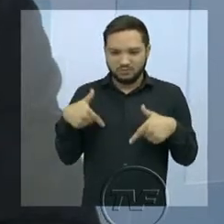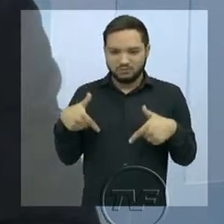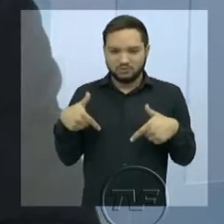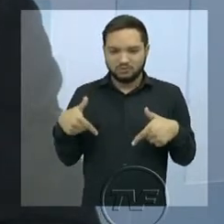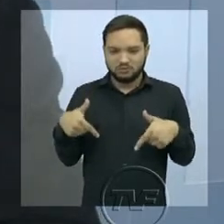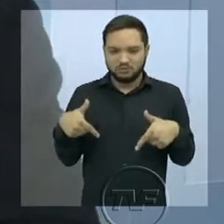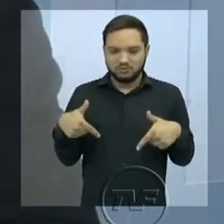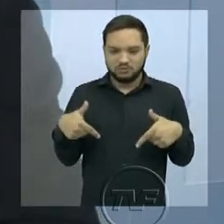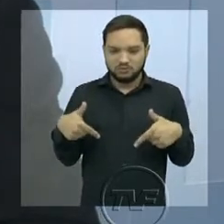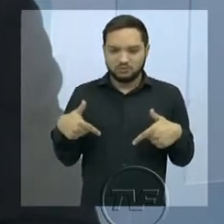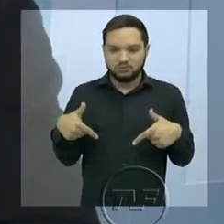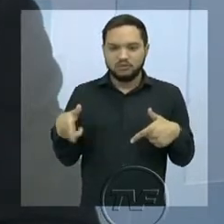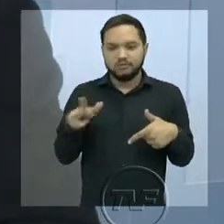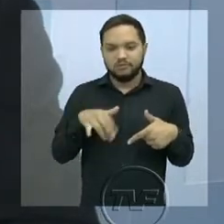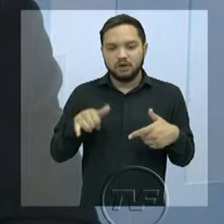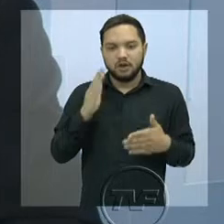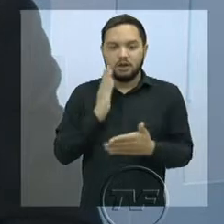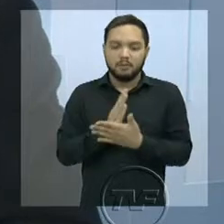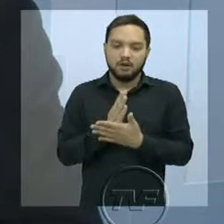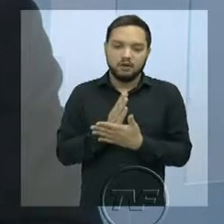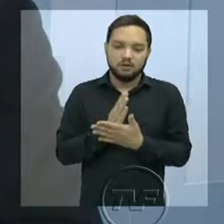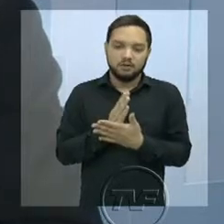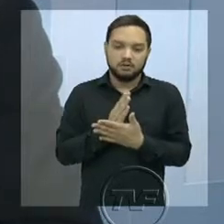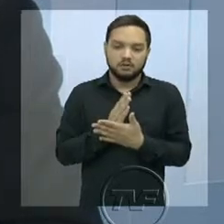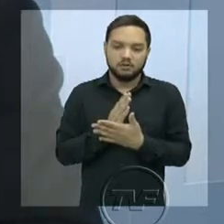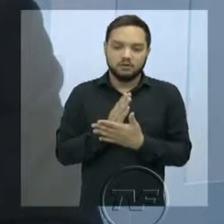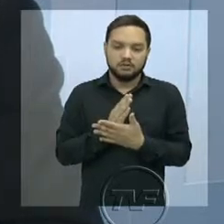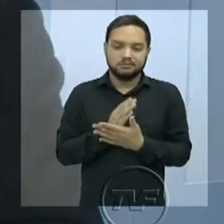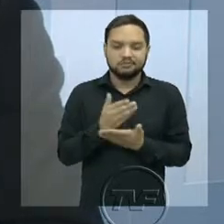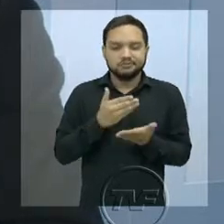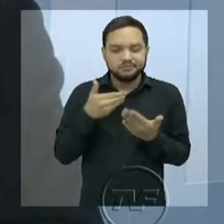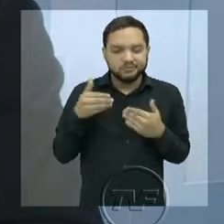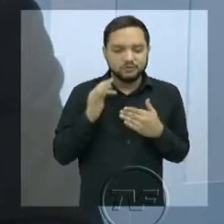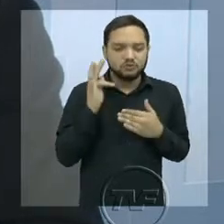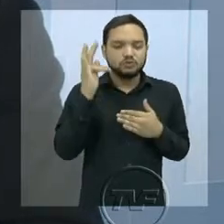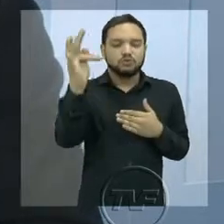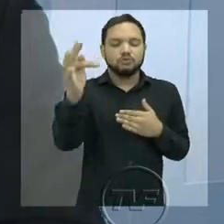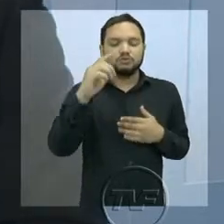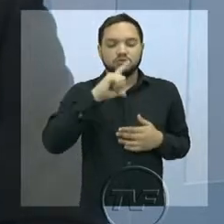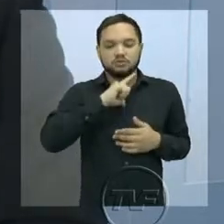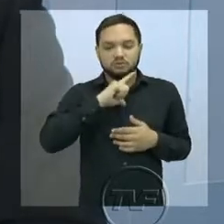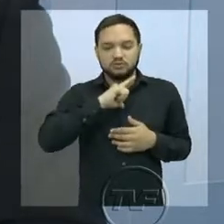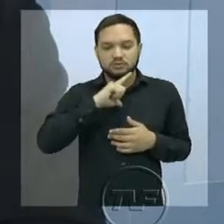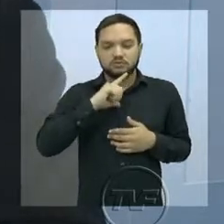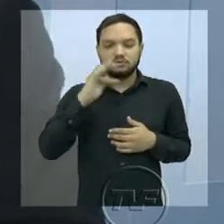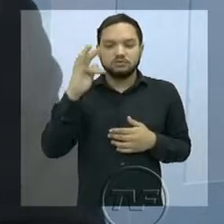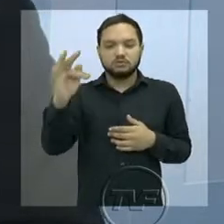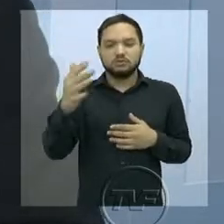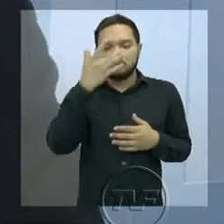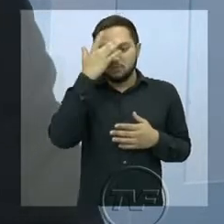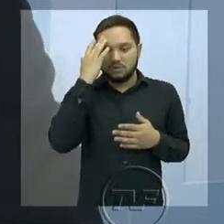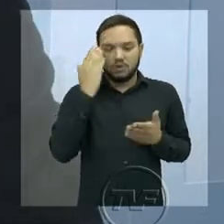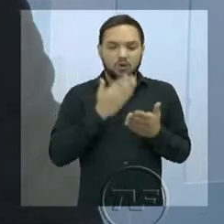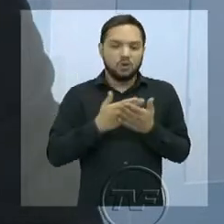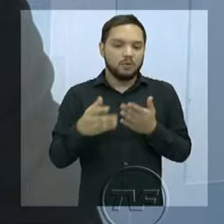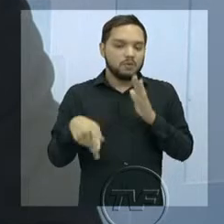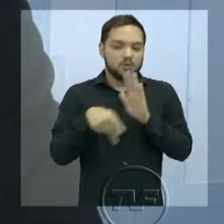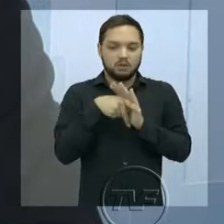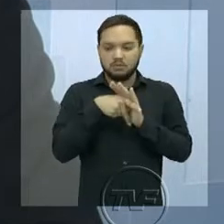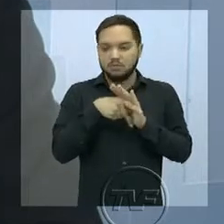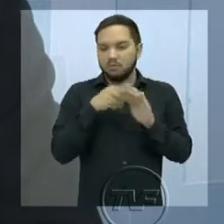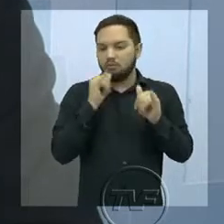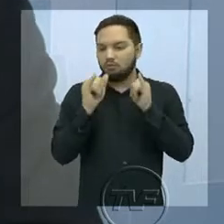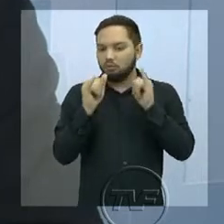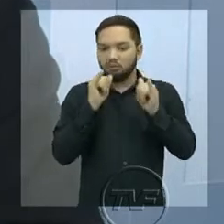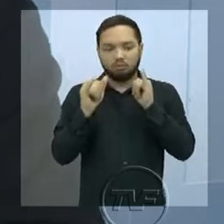desaparecer. Ele vai desaparecer. O que nós vamos assistir é o quê? É o cara que vai montar um negócio dentro de casa, através da